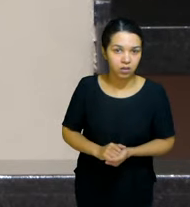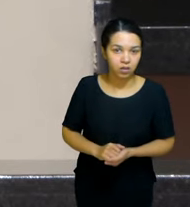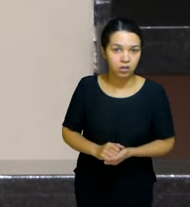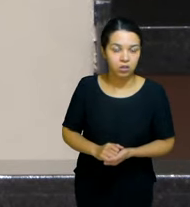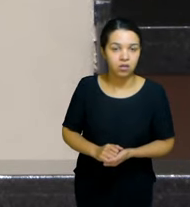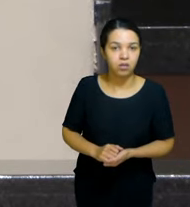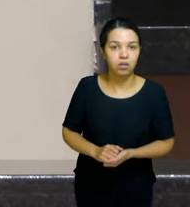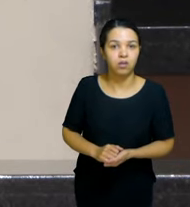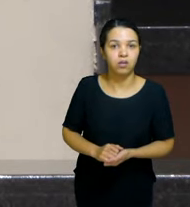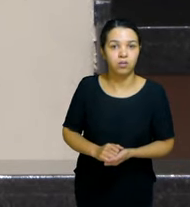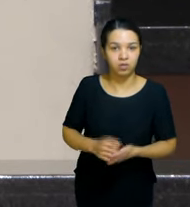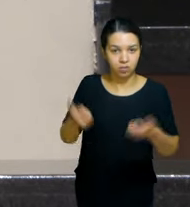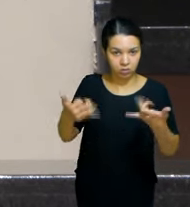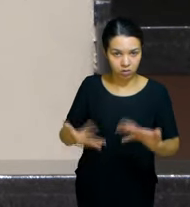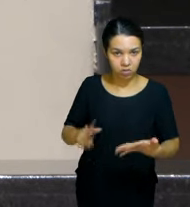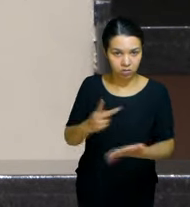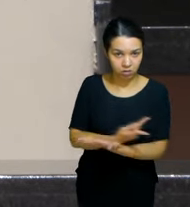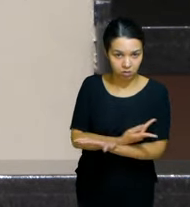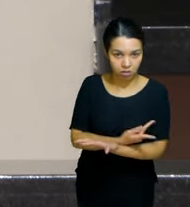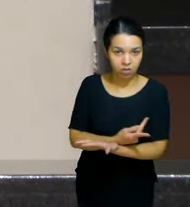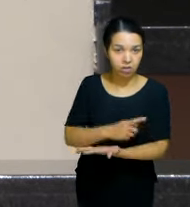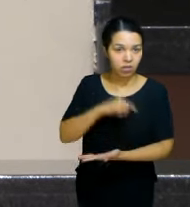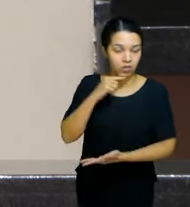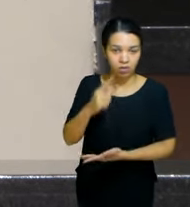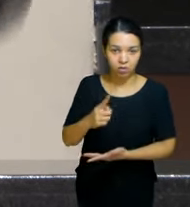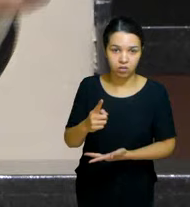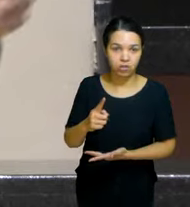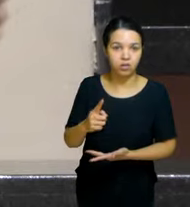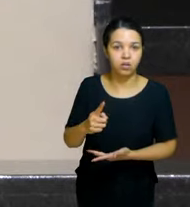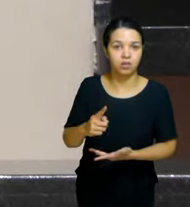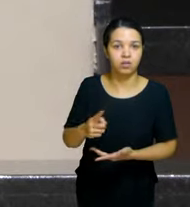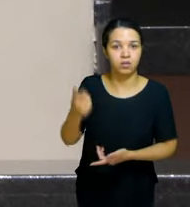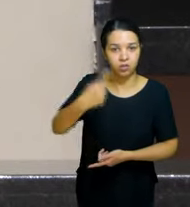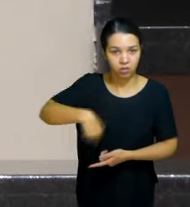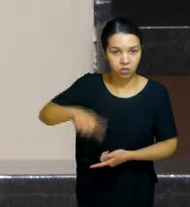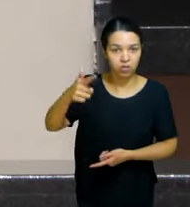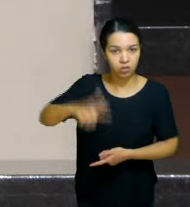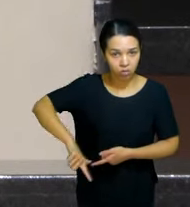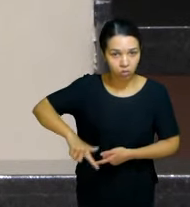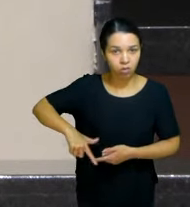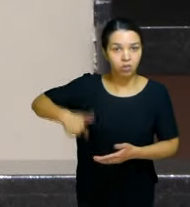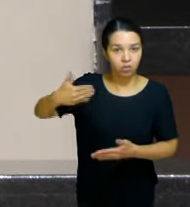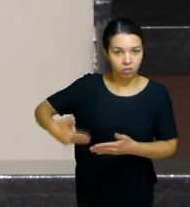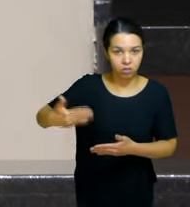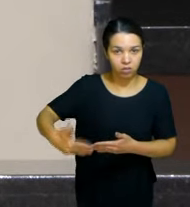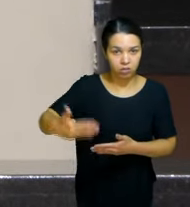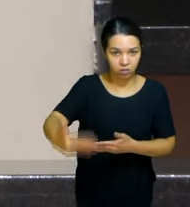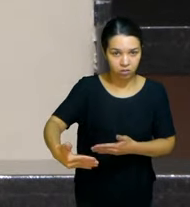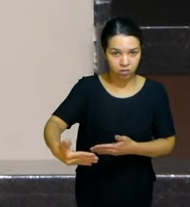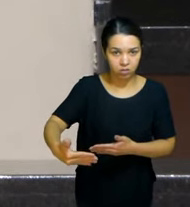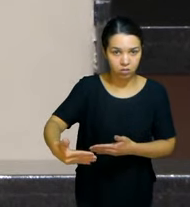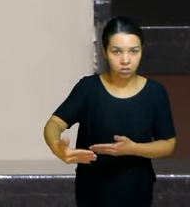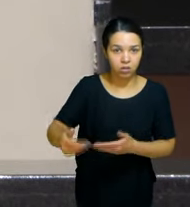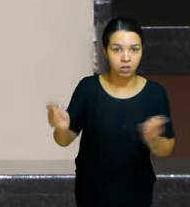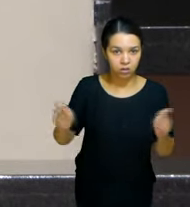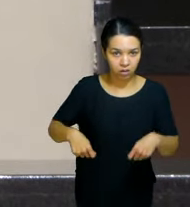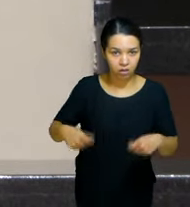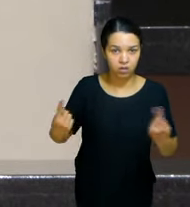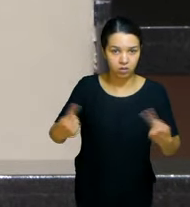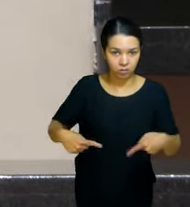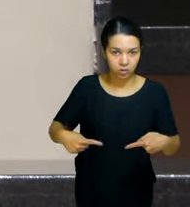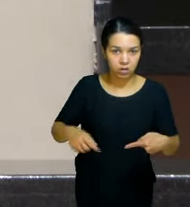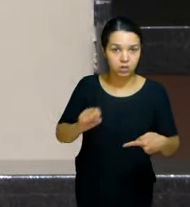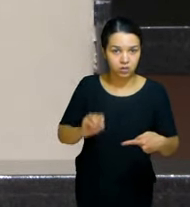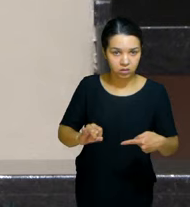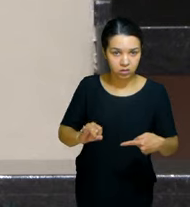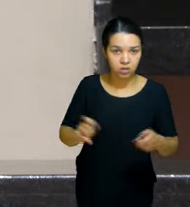justificamos o erro, não teve a competição e voltamos àquilo que a gente já fazia no passado. Em resumo, daria para fazer a competição, se a gente